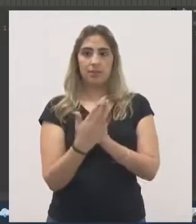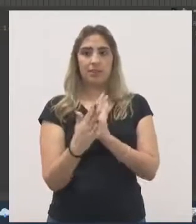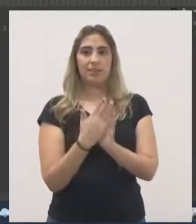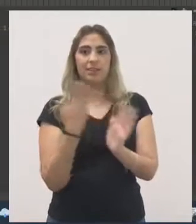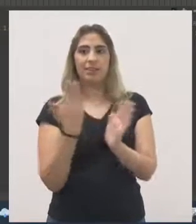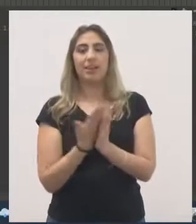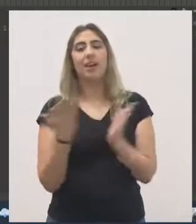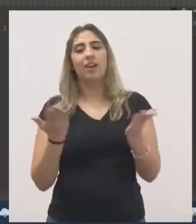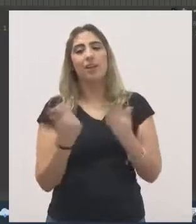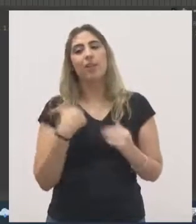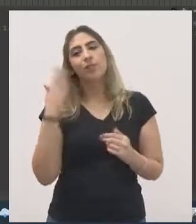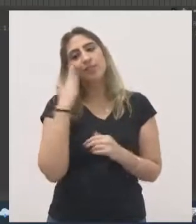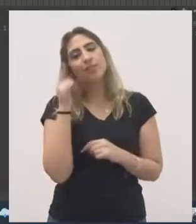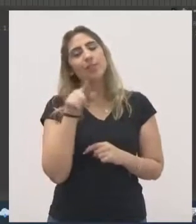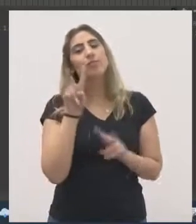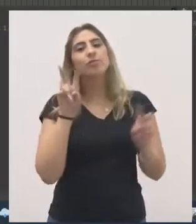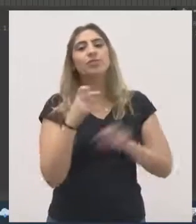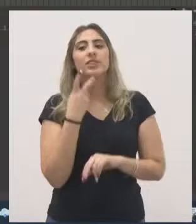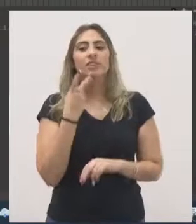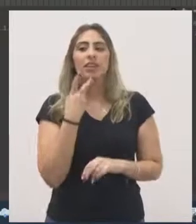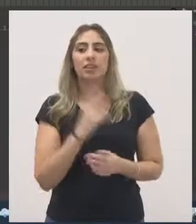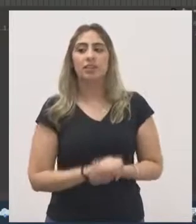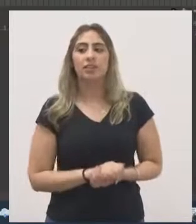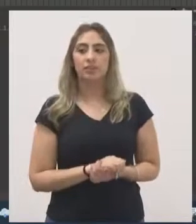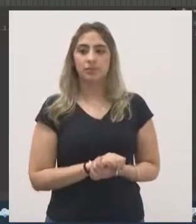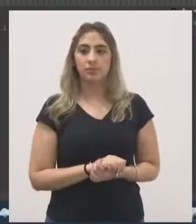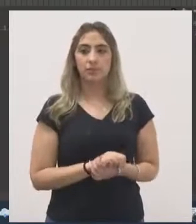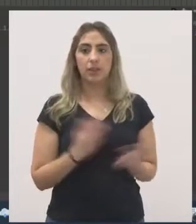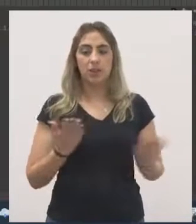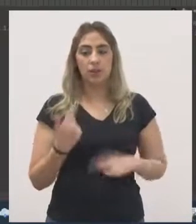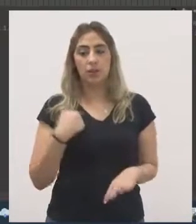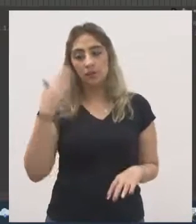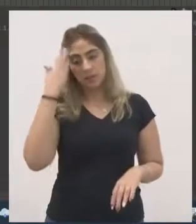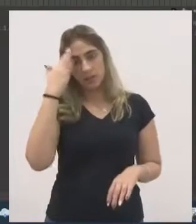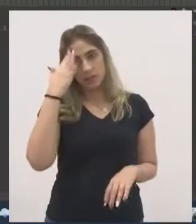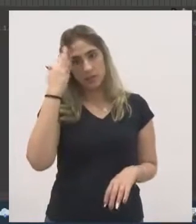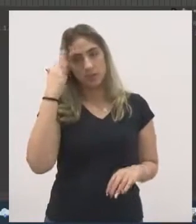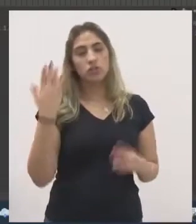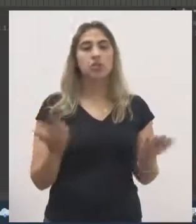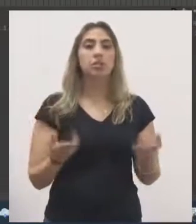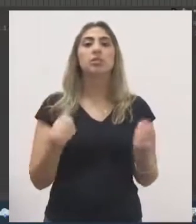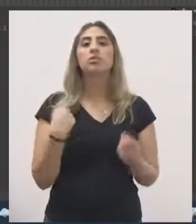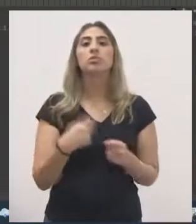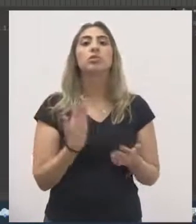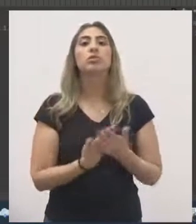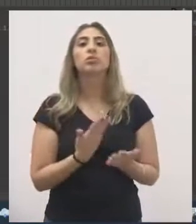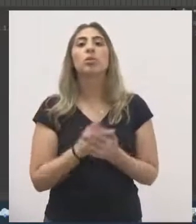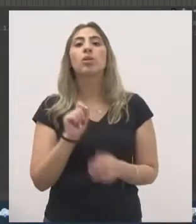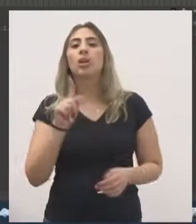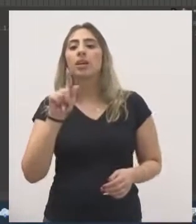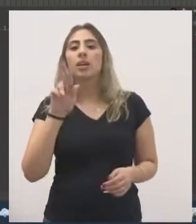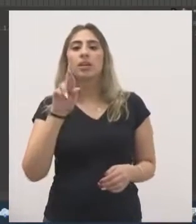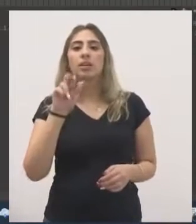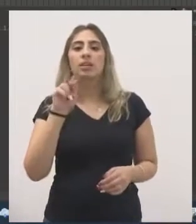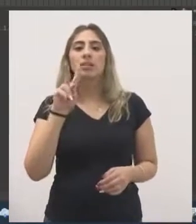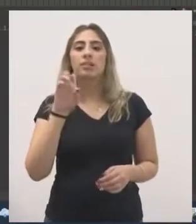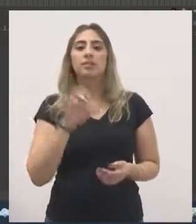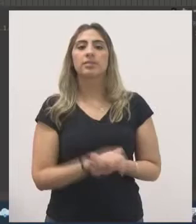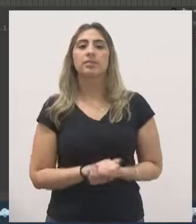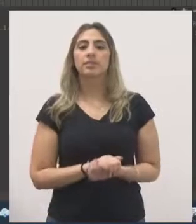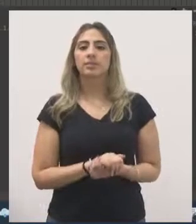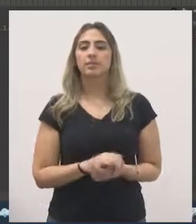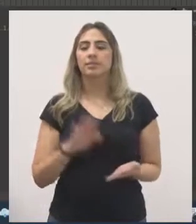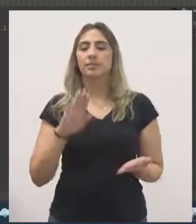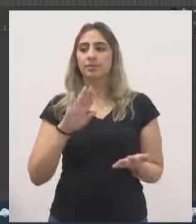que você tá falando. Porque a gente tem os controles. Ah, agora eu entendi. Eu só preciso depois estudar o que é grave, agudo,